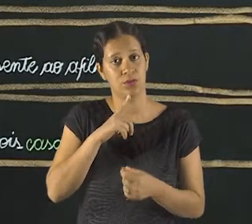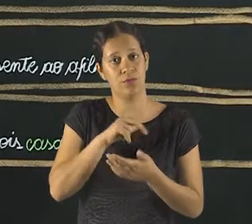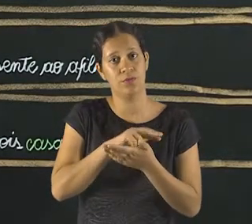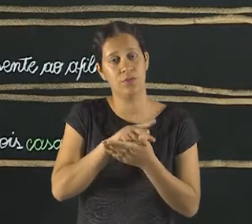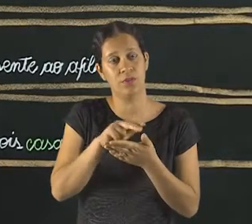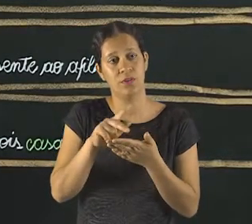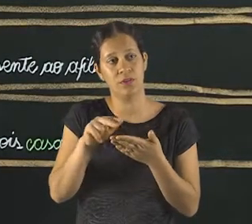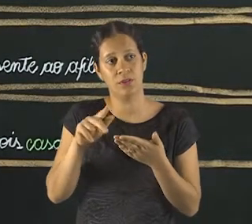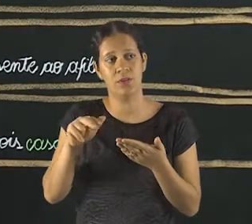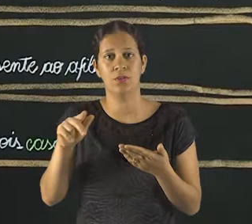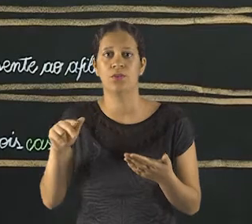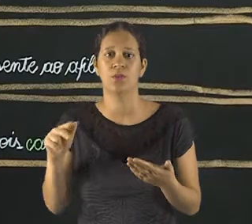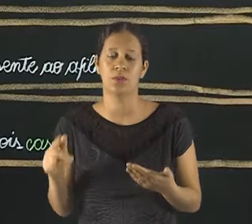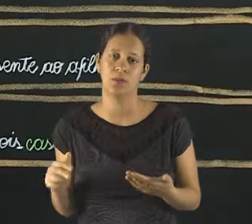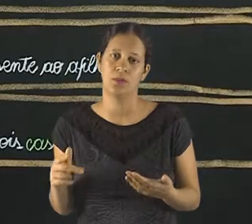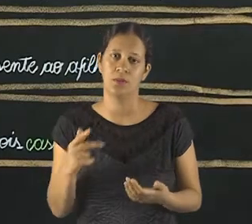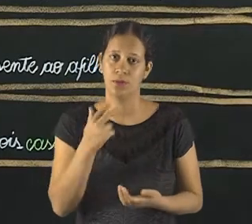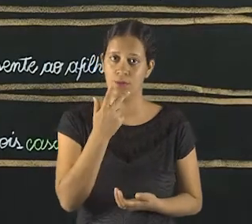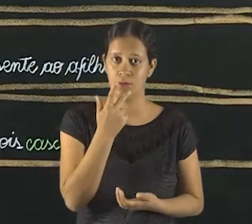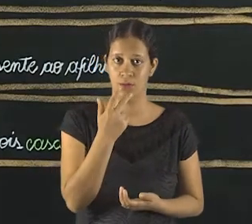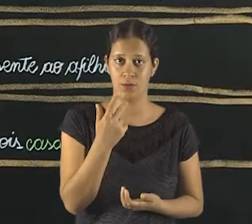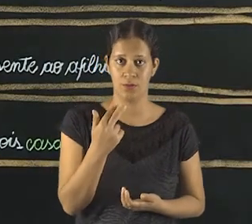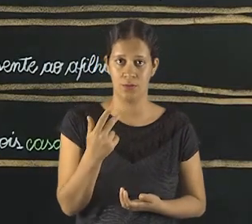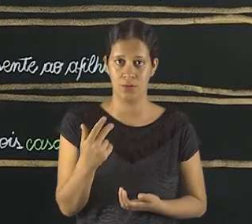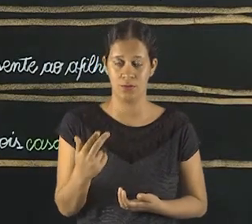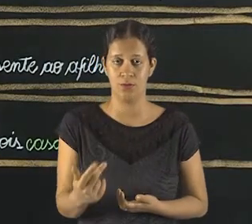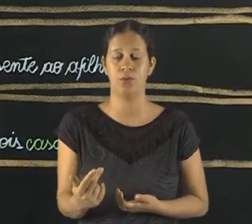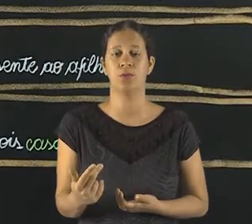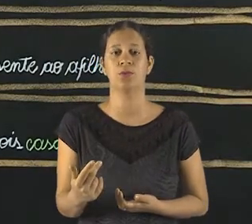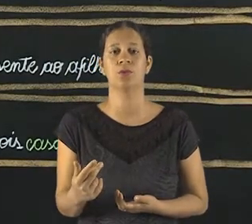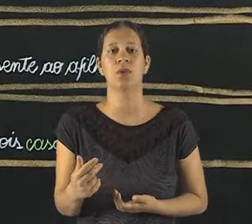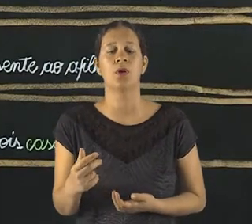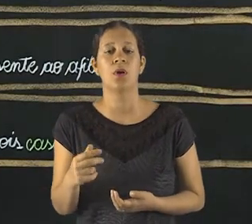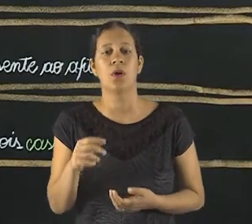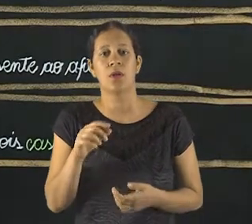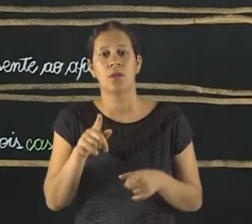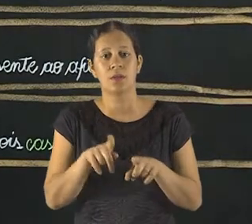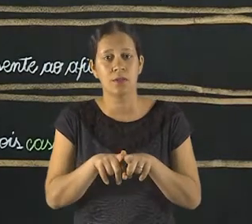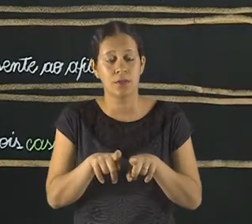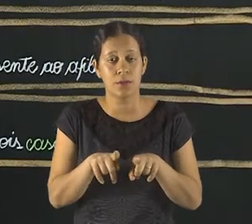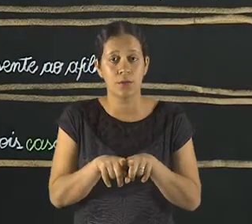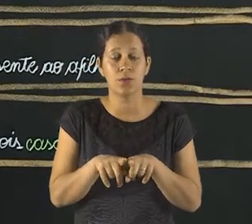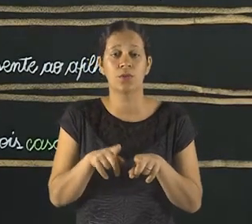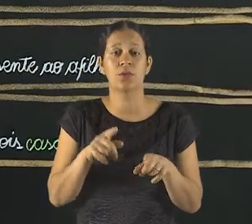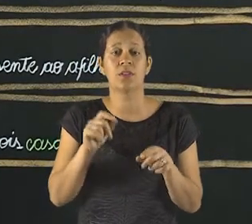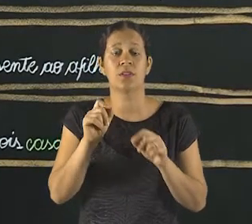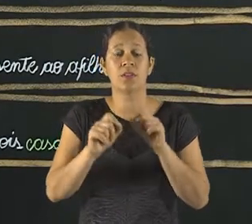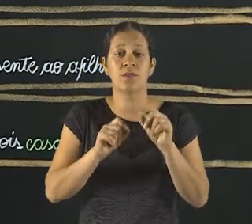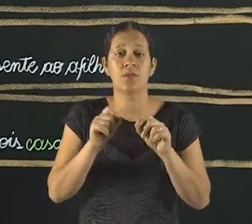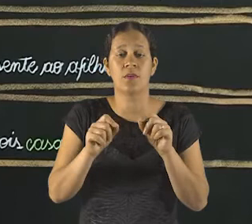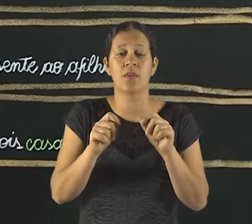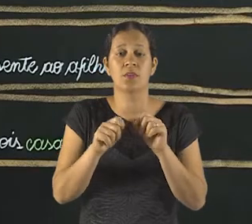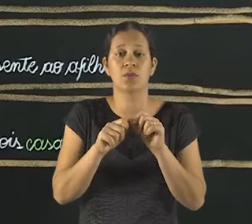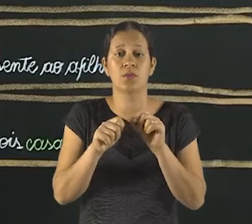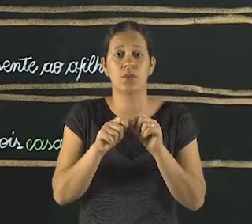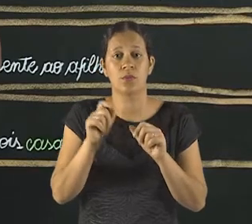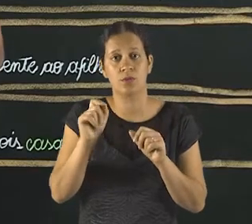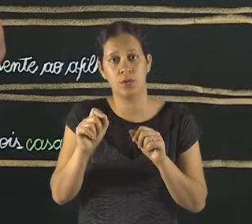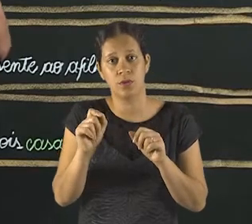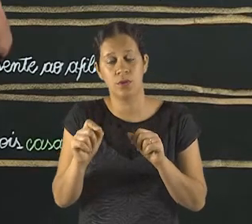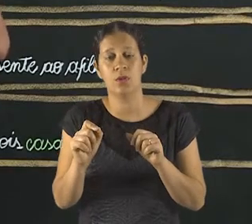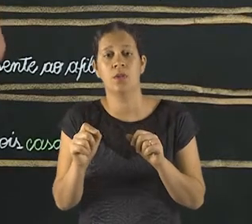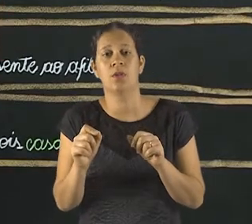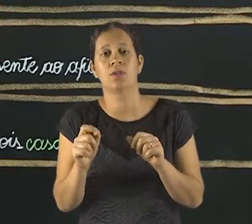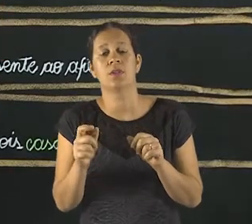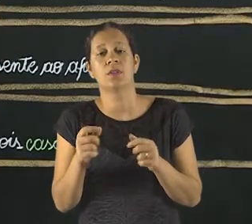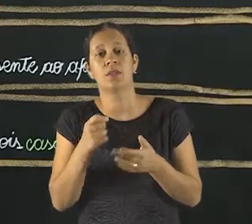Existe uma variedade de construção sintática na língua portuguesa chamada de tópico e comentário ou construção topicalizada. Que construção é essa? A gente